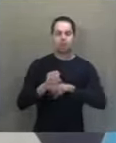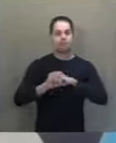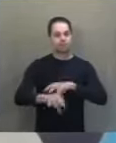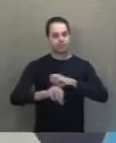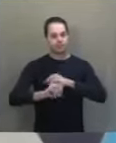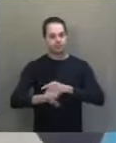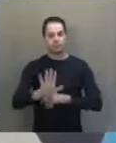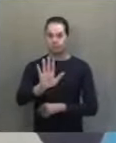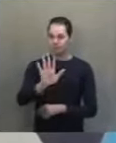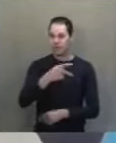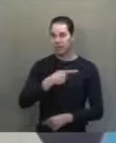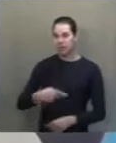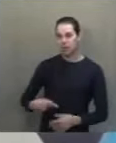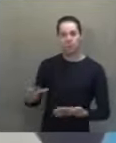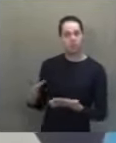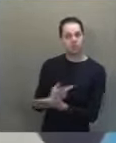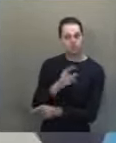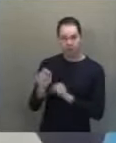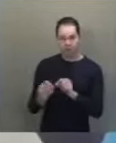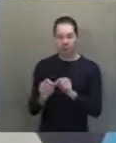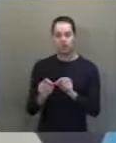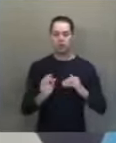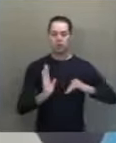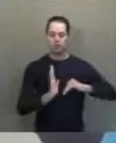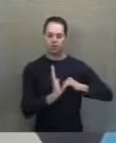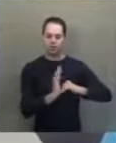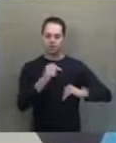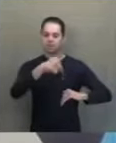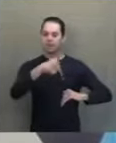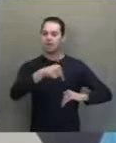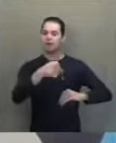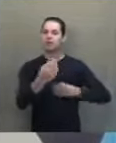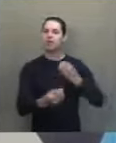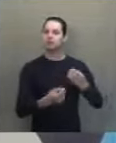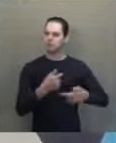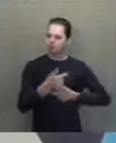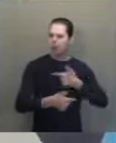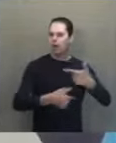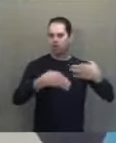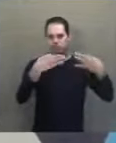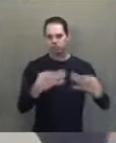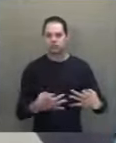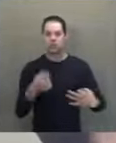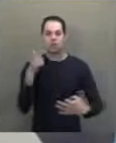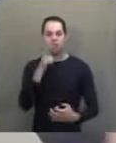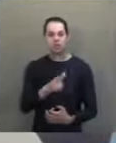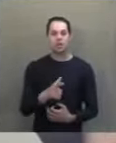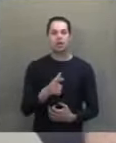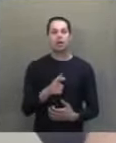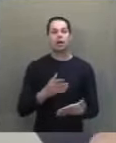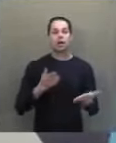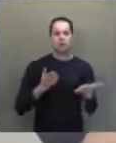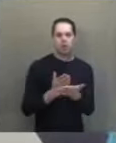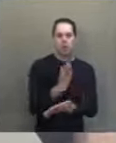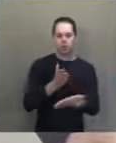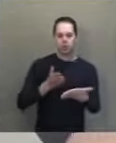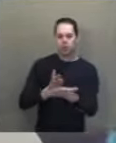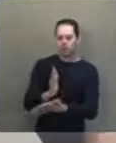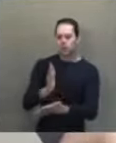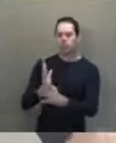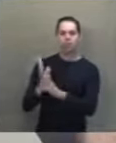Mas, presidente, quero destacar o Senado. O Senado fez a sua parte. Aprovamos, presidente,